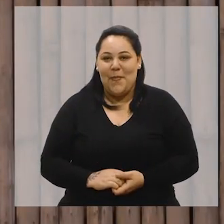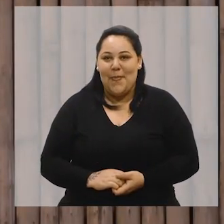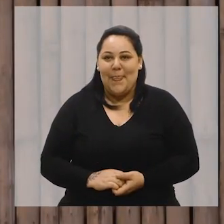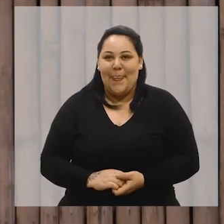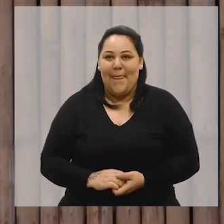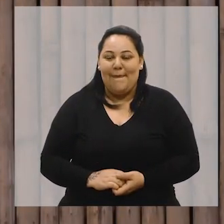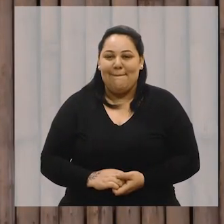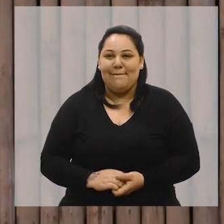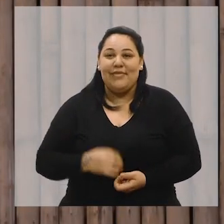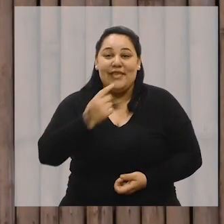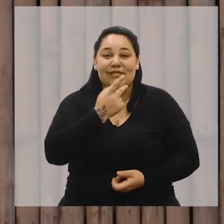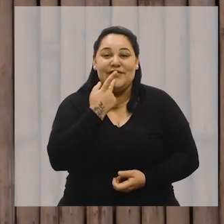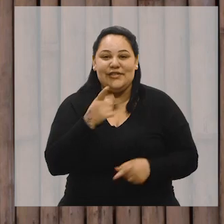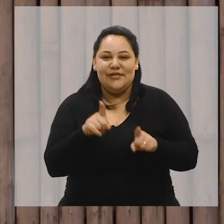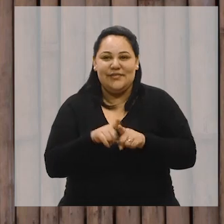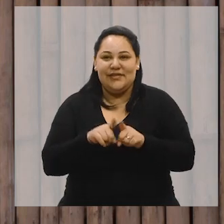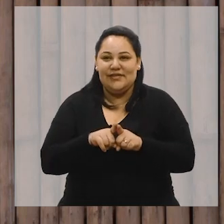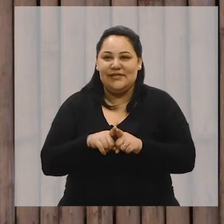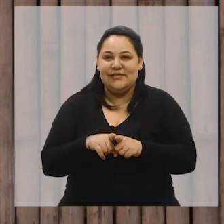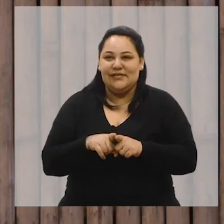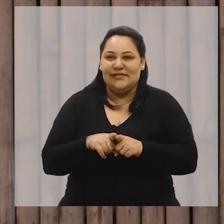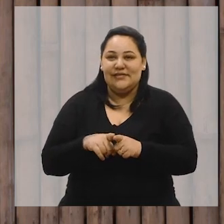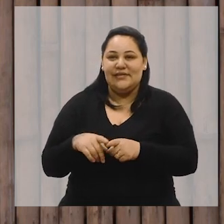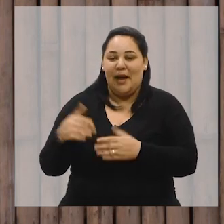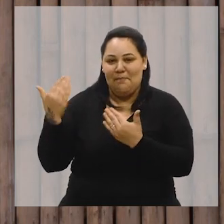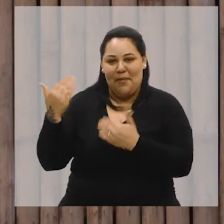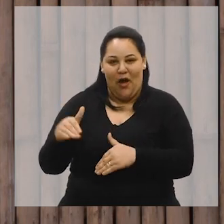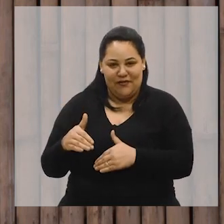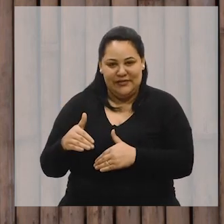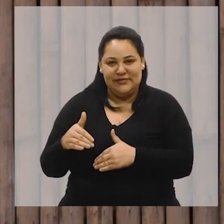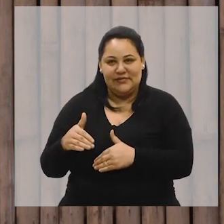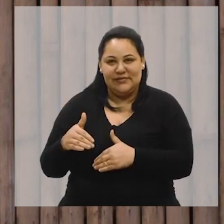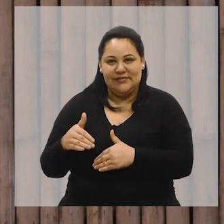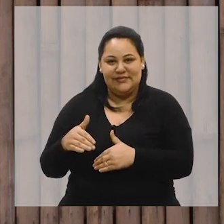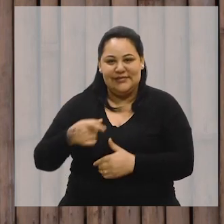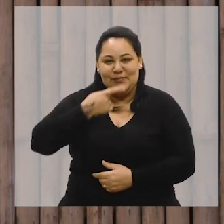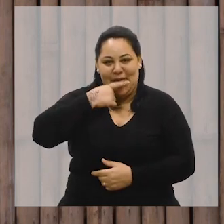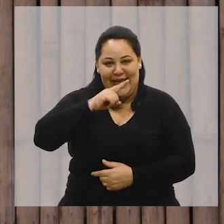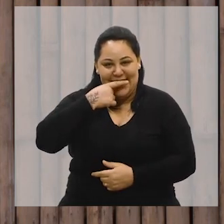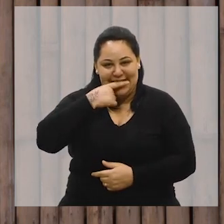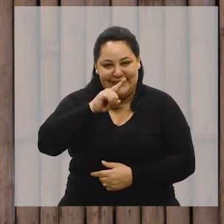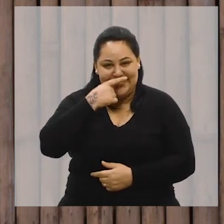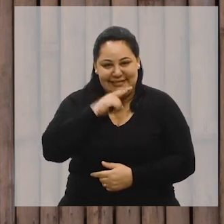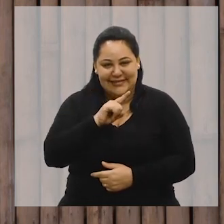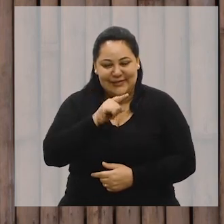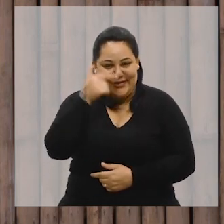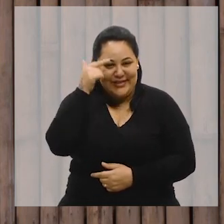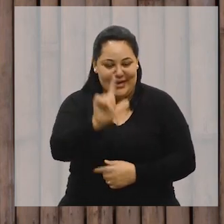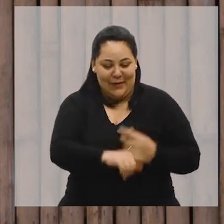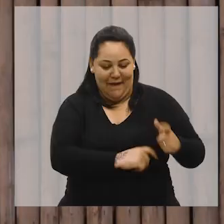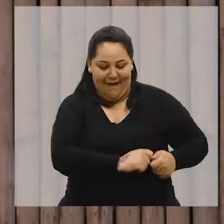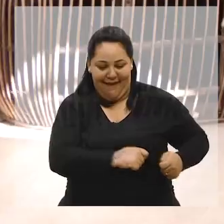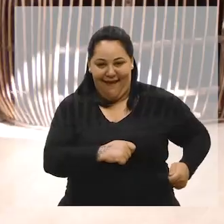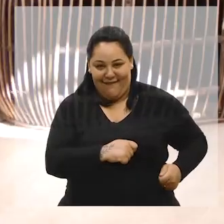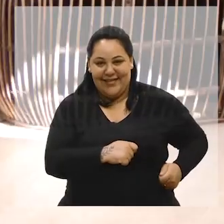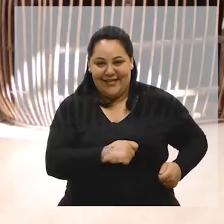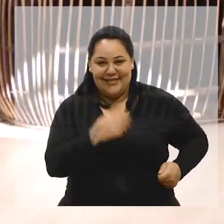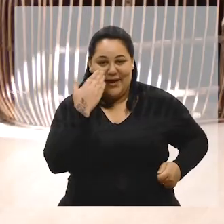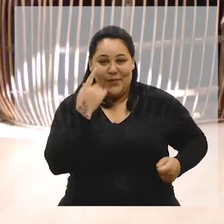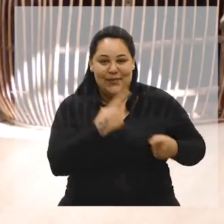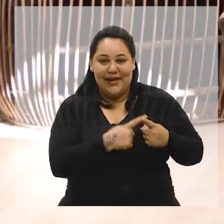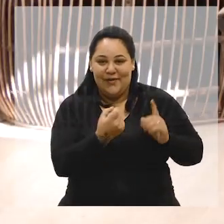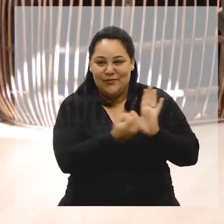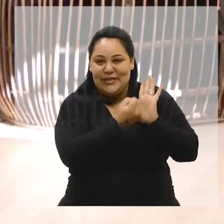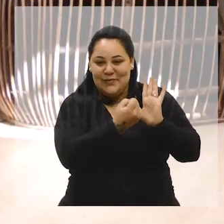boa. André, antes tu comentou da prova, né, que conquistou o avental. Foi com a prova do pinhão. Adorei, porque o pinhão é